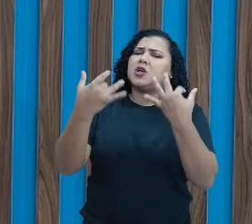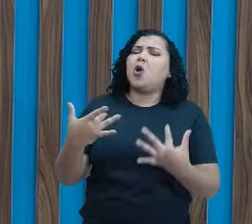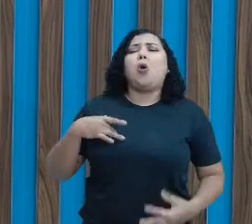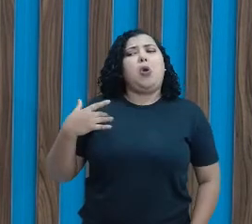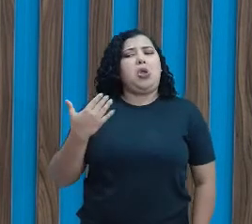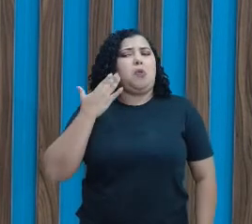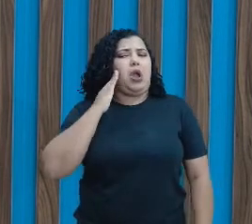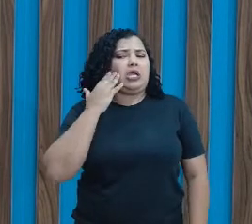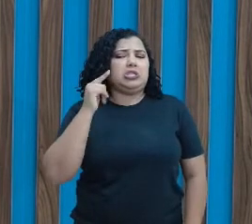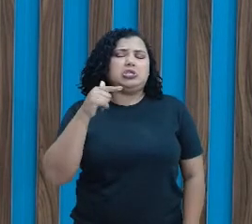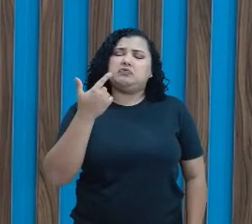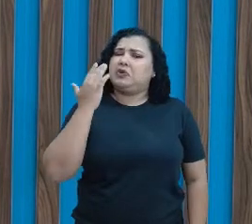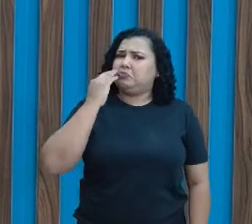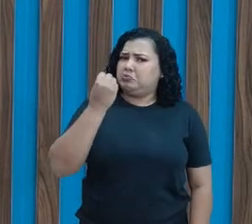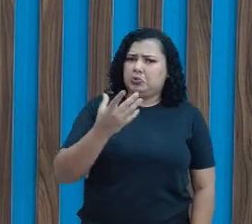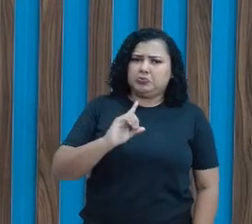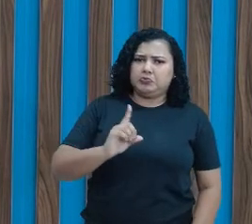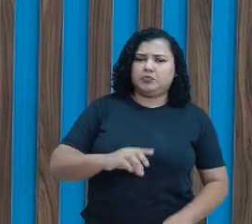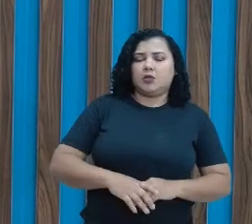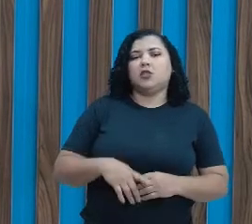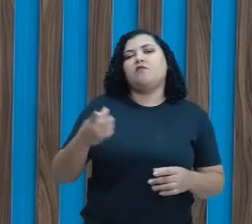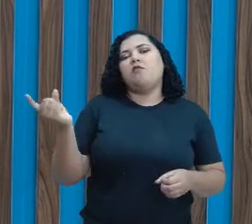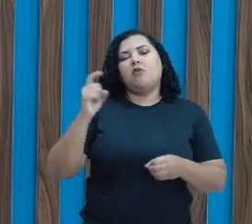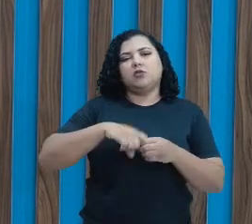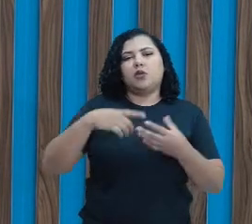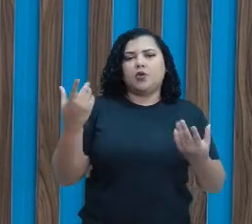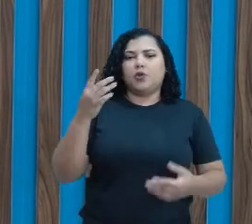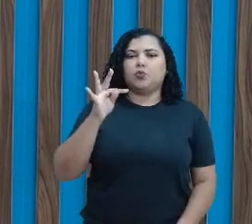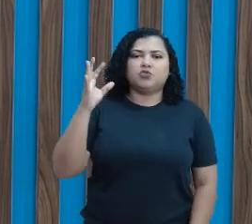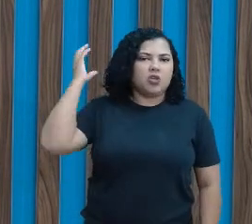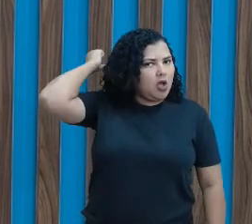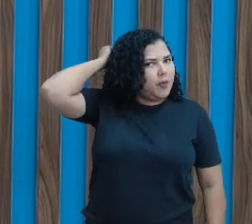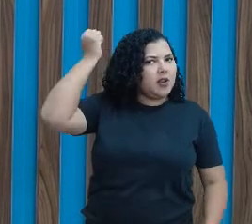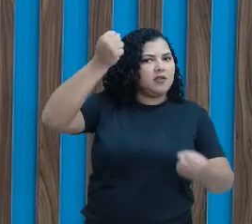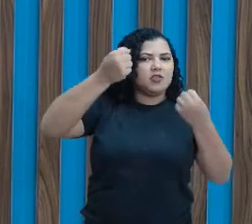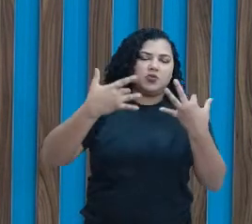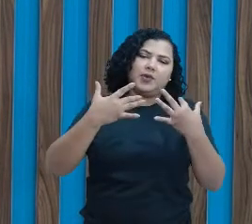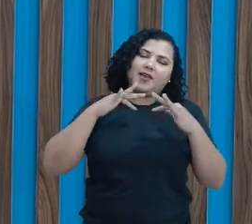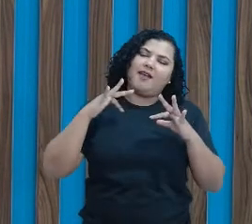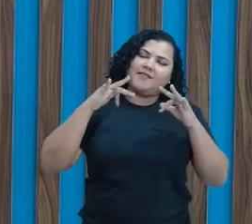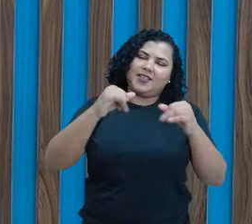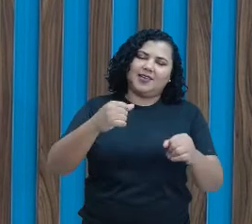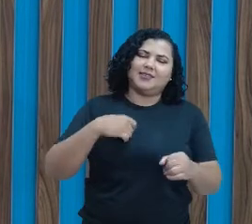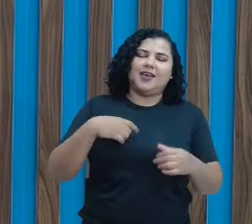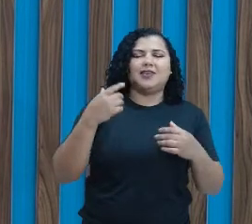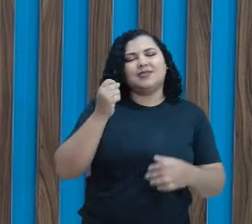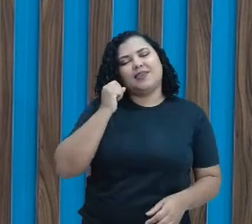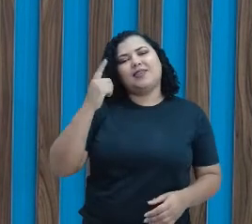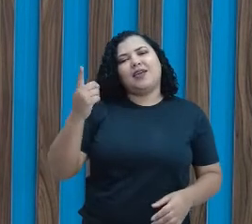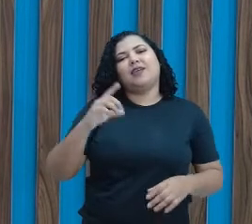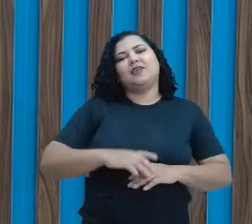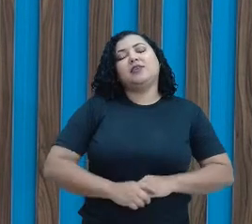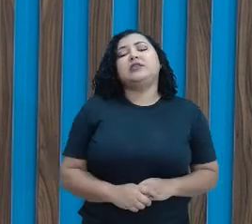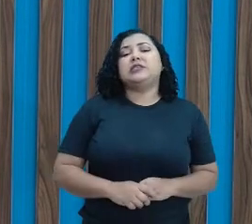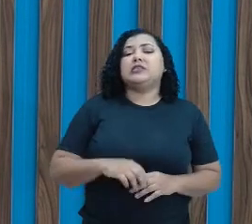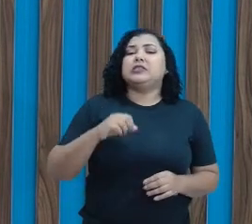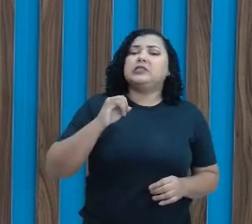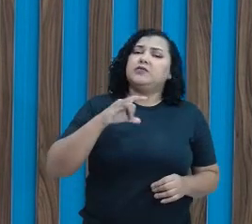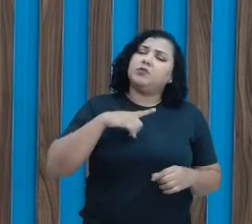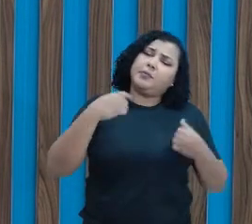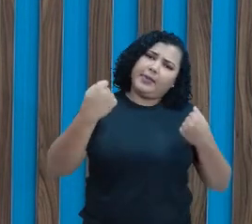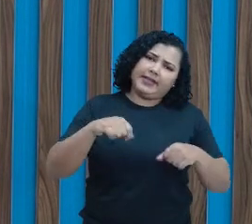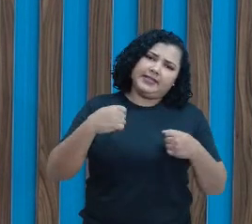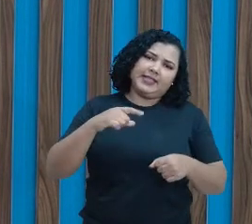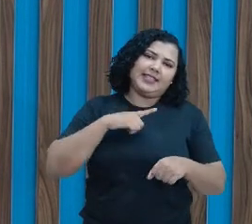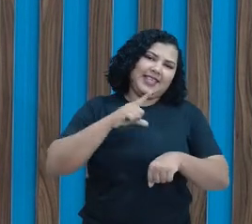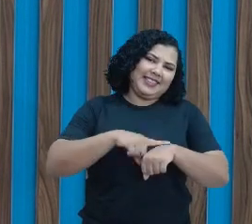muito sentido não, tá? Eu vou voltar aqui com o Tiago, para ele poder finalizar essa ideia do desvio padrão, e aí, caso a gente precise e